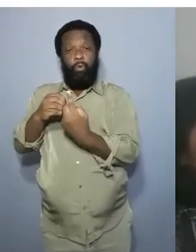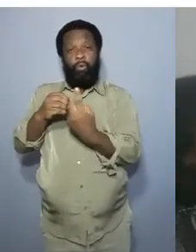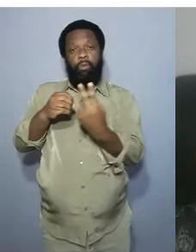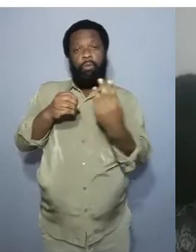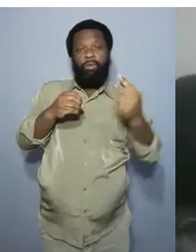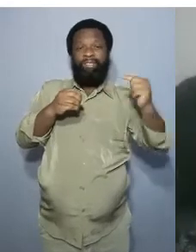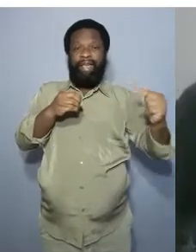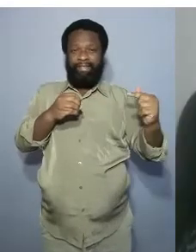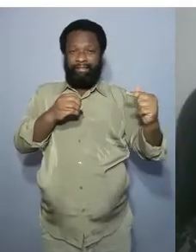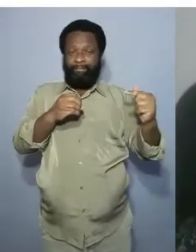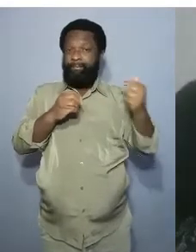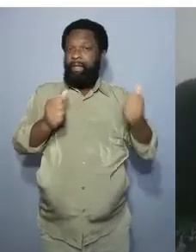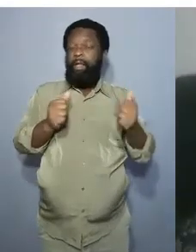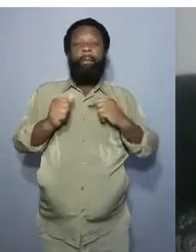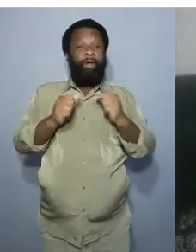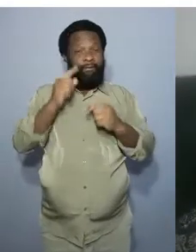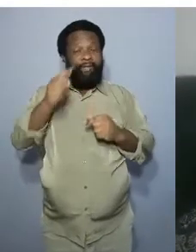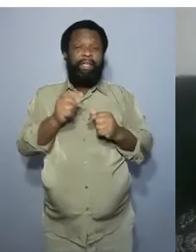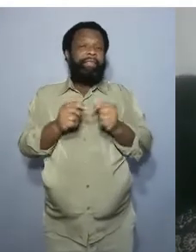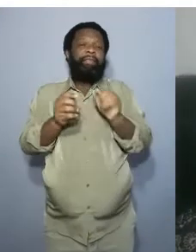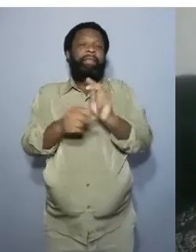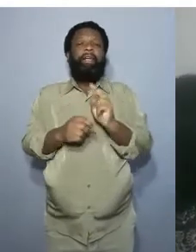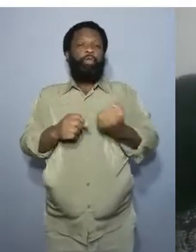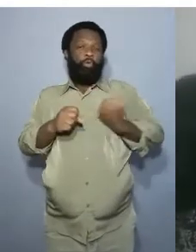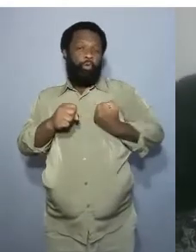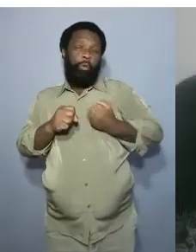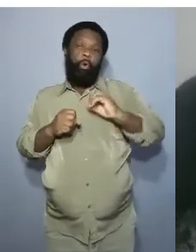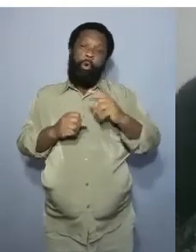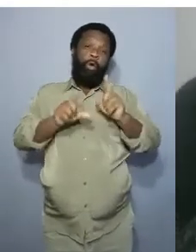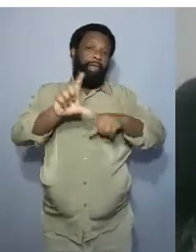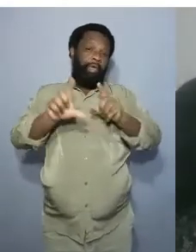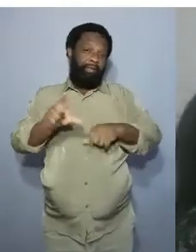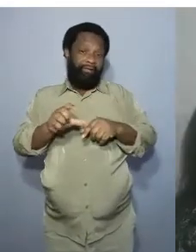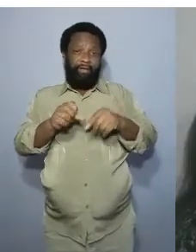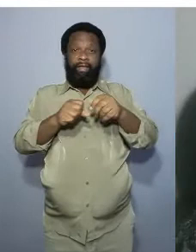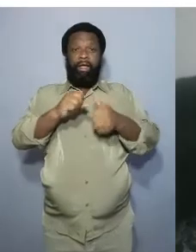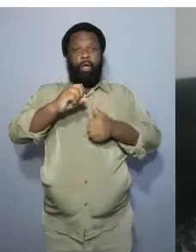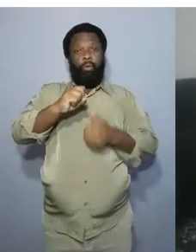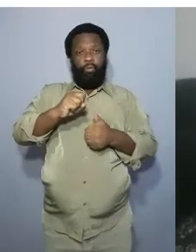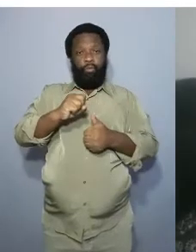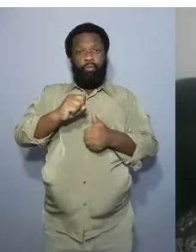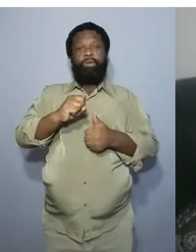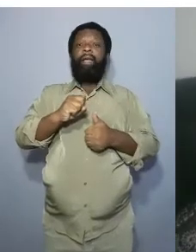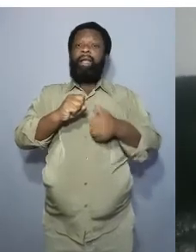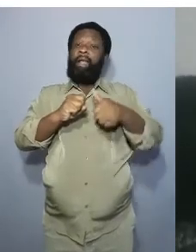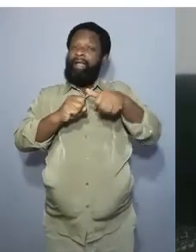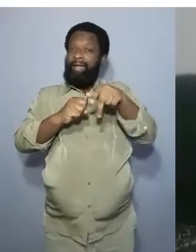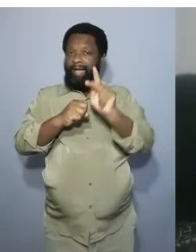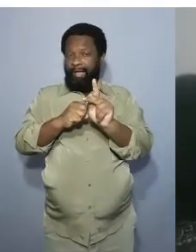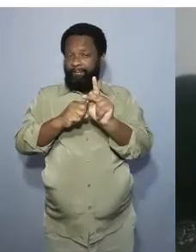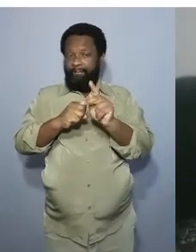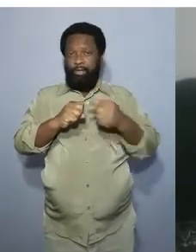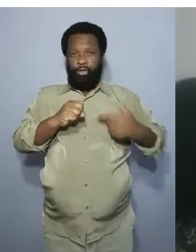1 até 7 camadas no máximo. Então a gente pode representar essas camadas por números ou por letras. Então a camada 1 também é